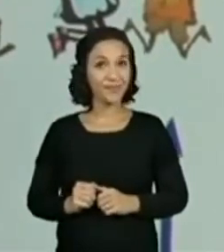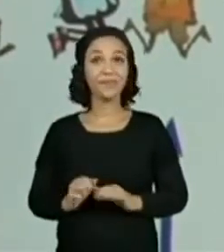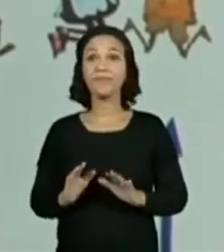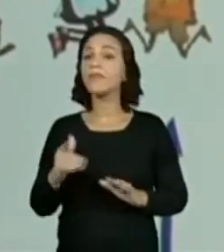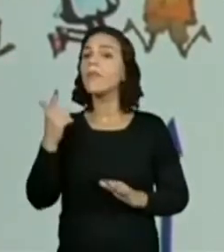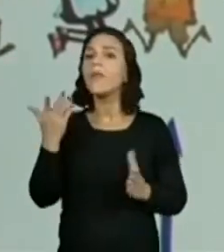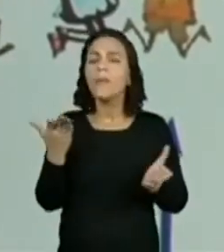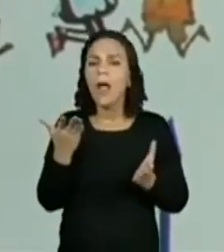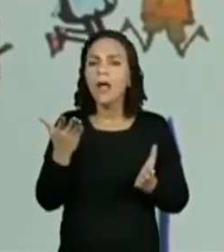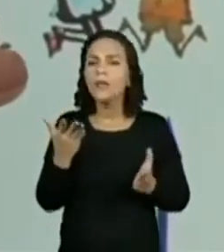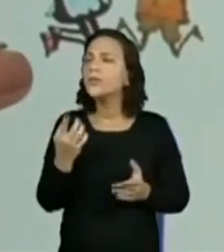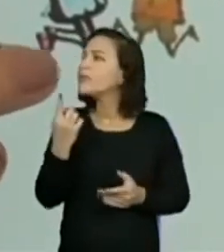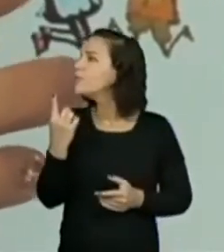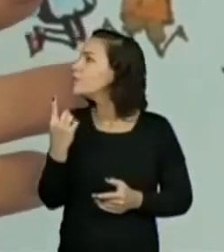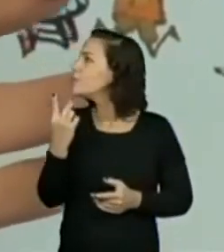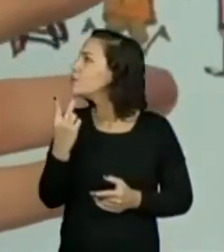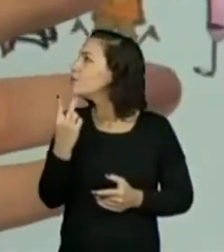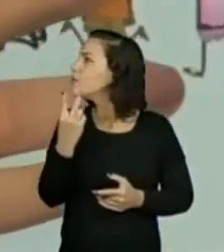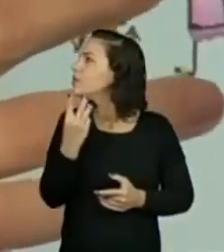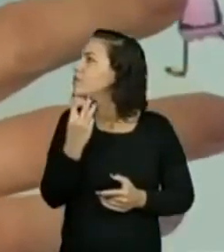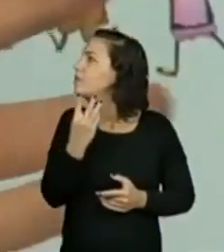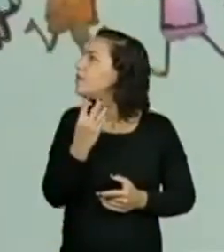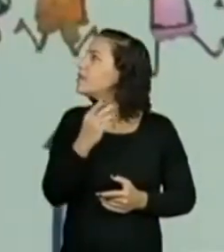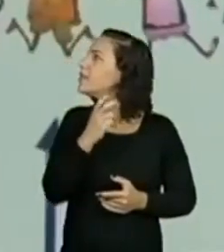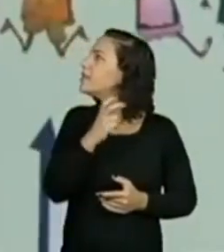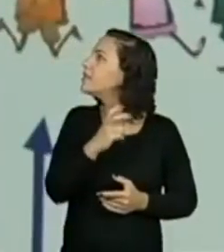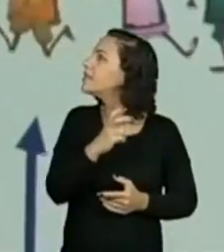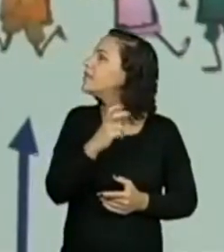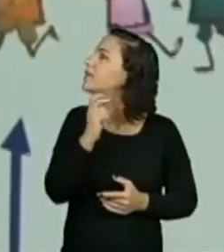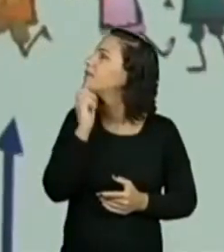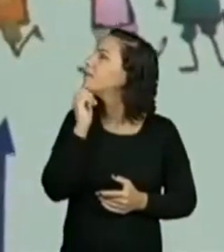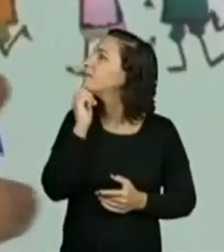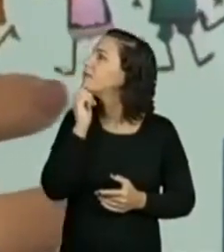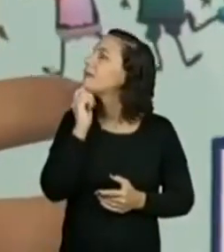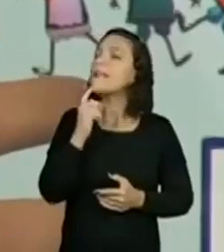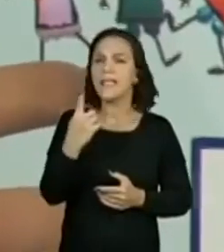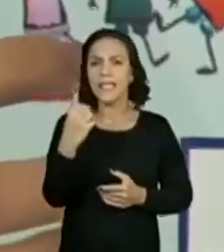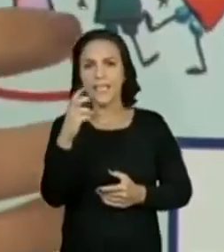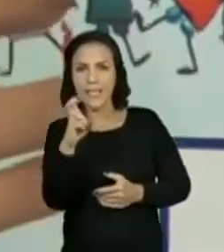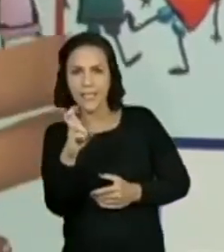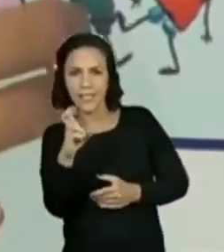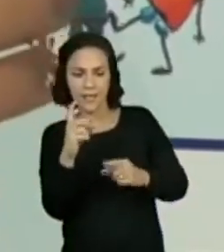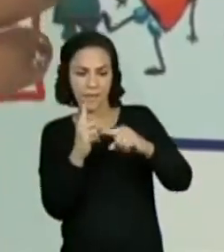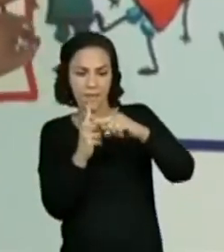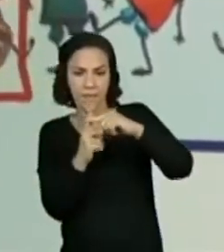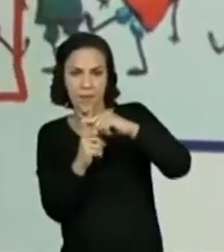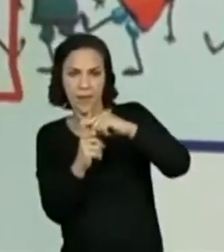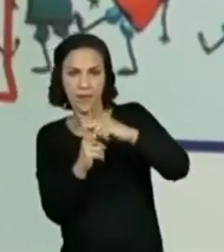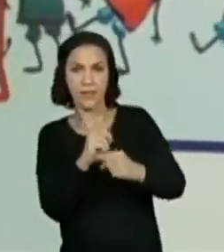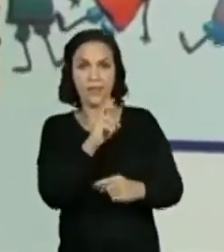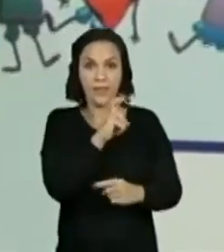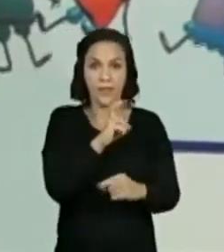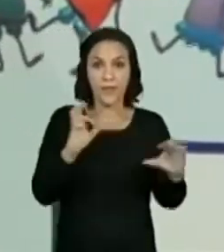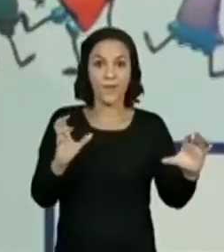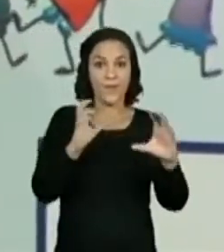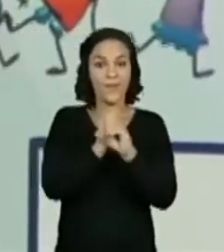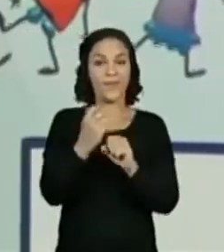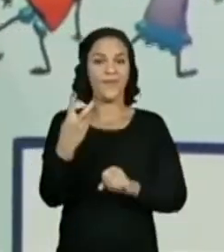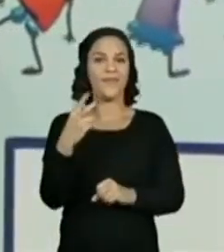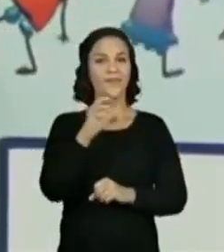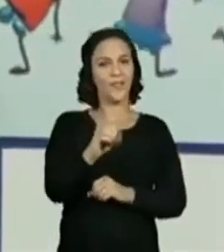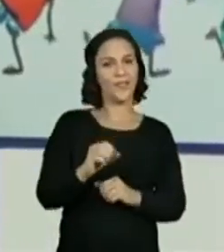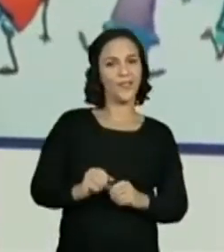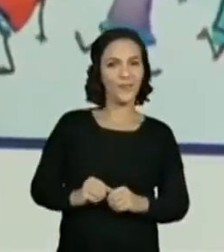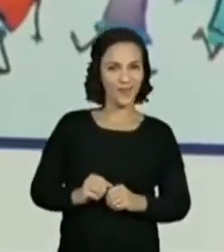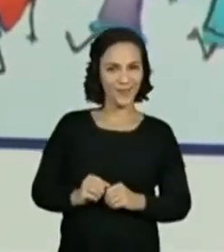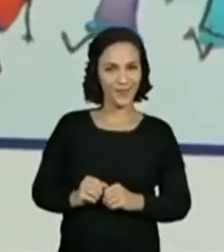E mais 5? 1, 2, 3, 4, 5. 15 mais 5 é igual a 20.